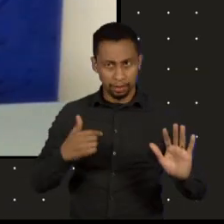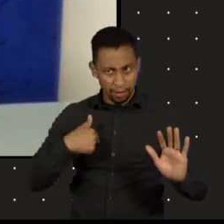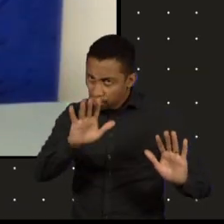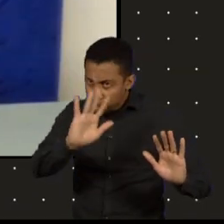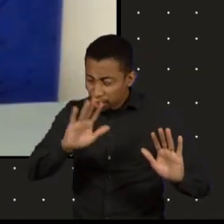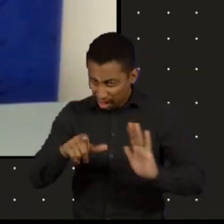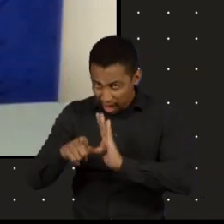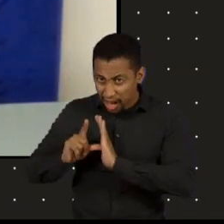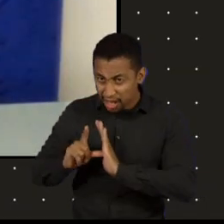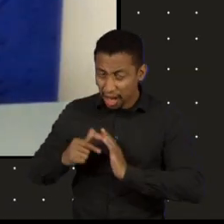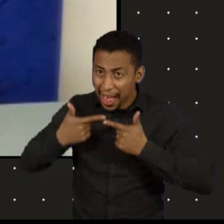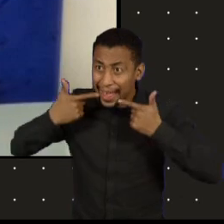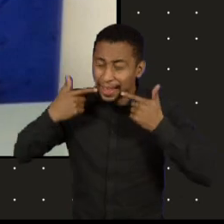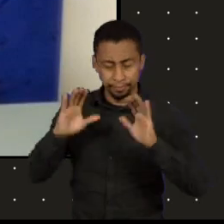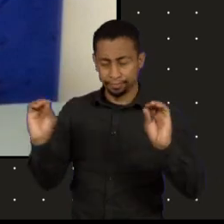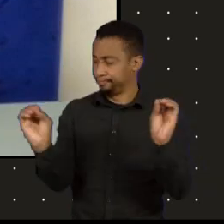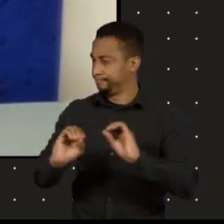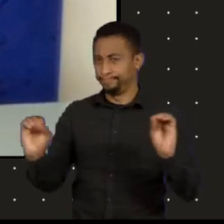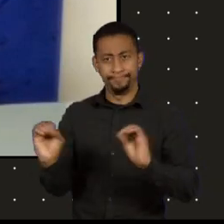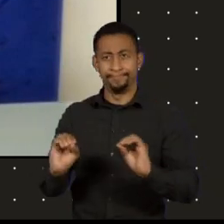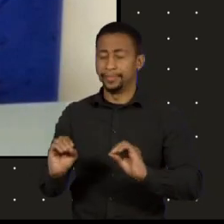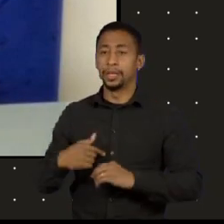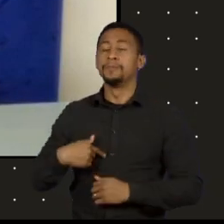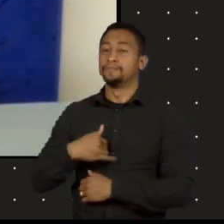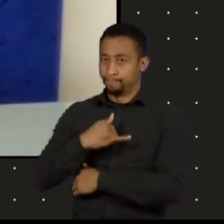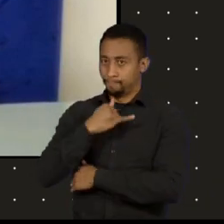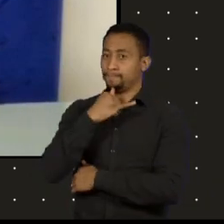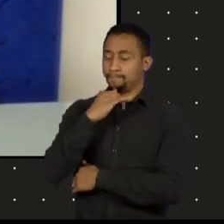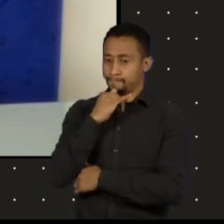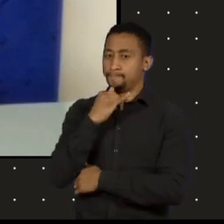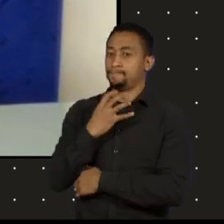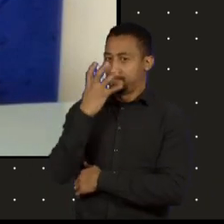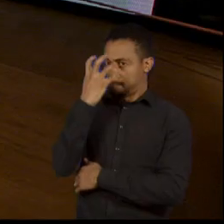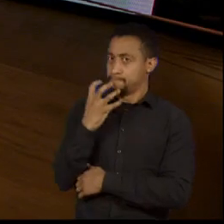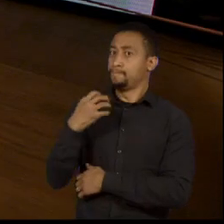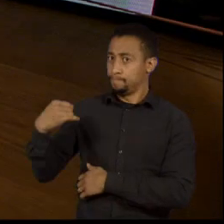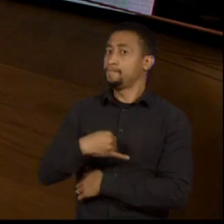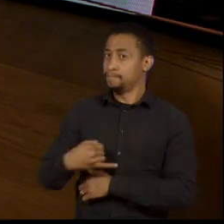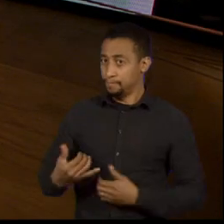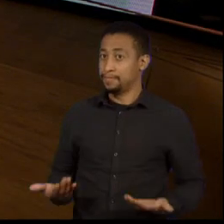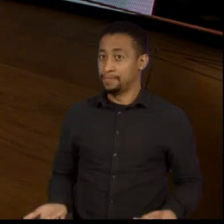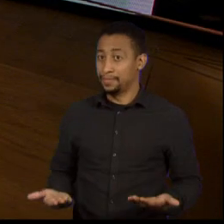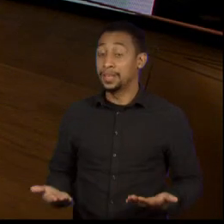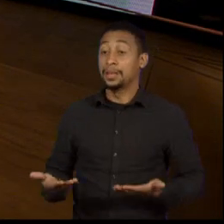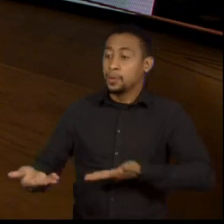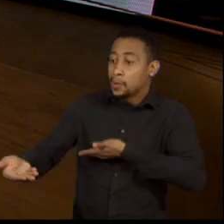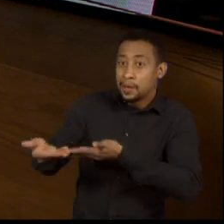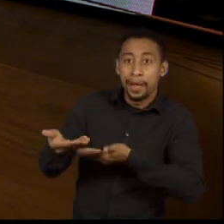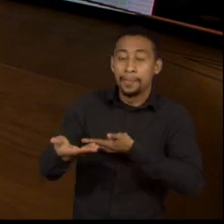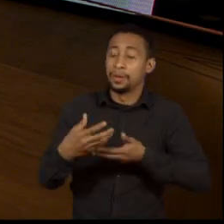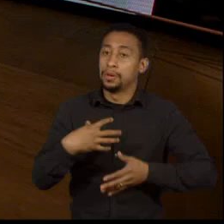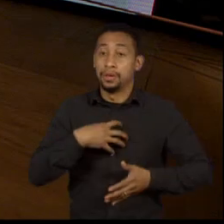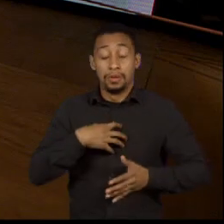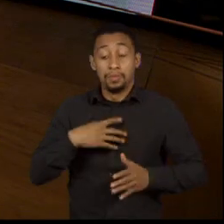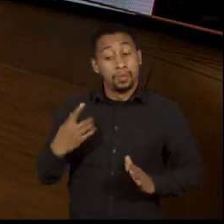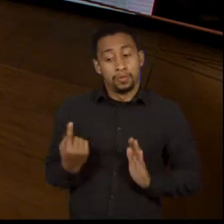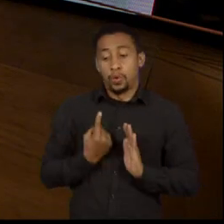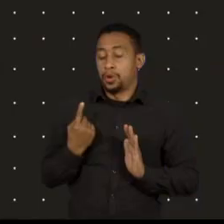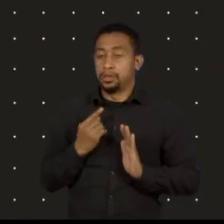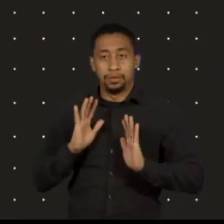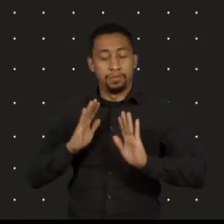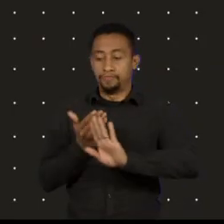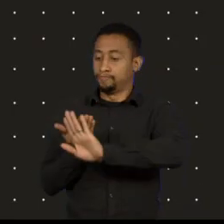Então, eu fico de antipática. É difícil, eu fico de antipática. E, por exemplo, com os colegas, eu prefiro estar sozinha num